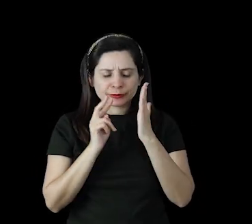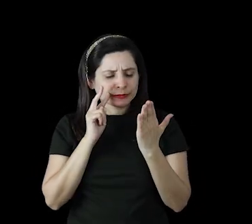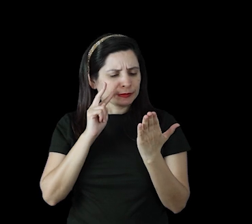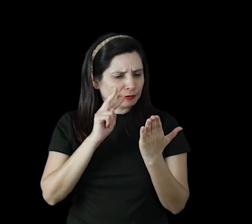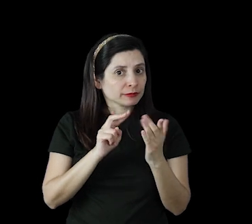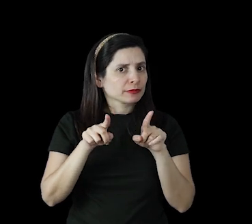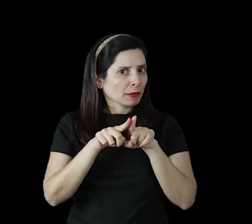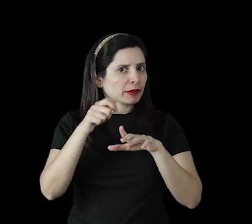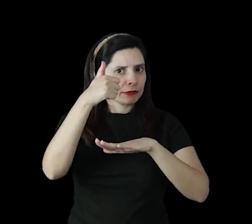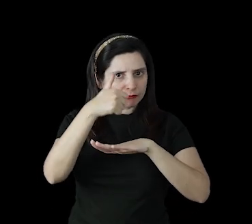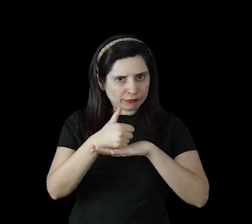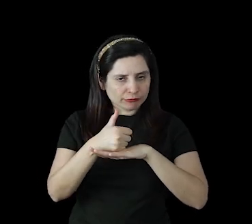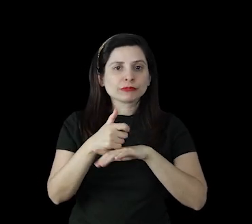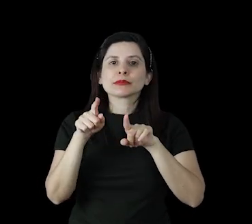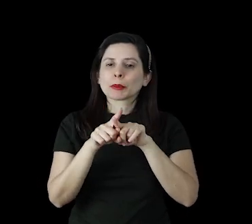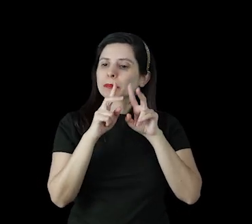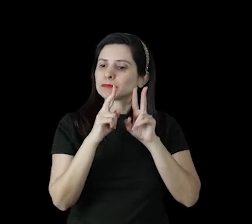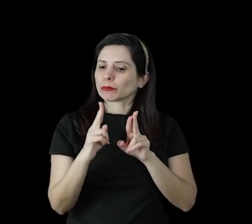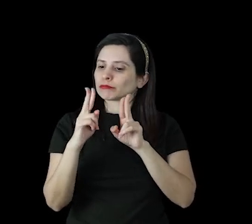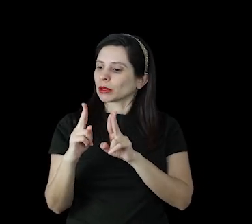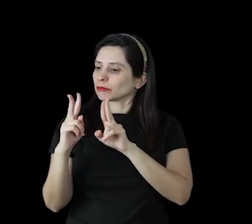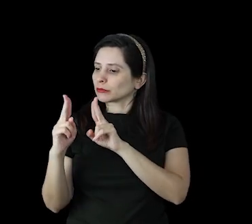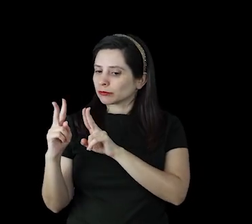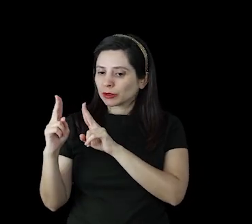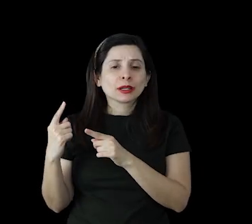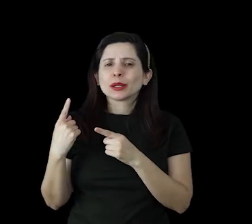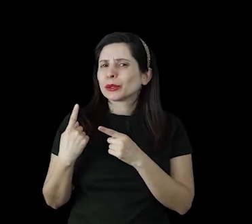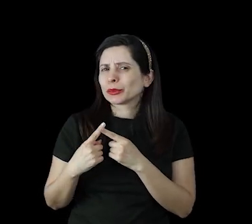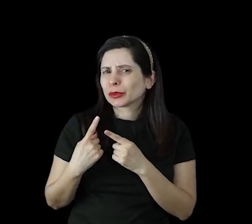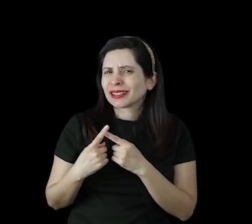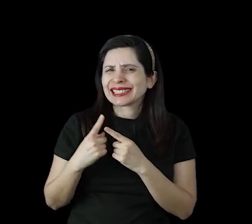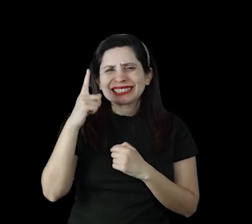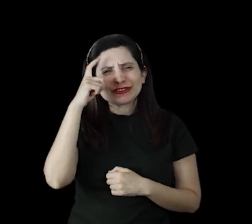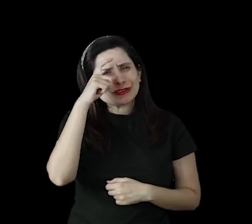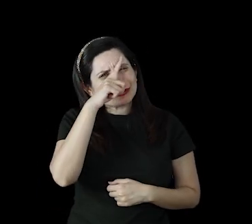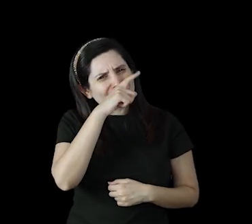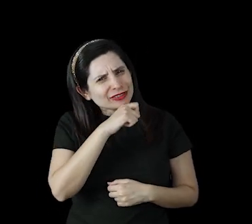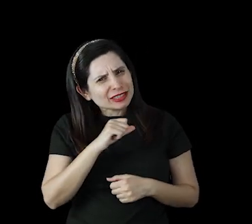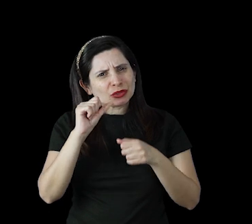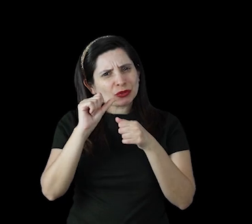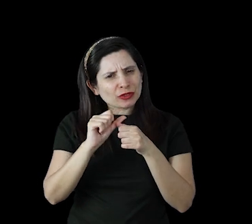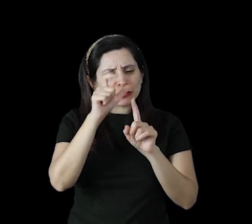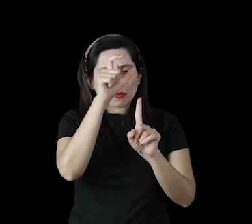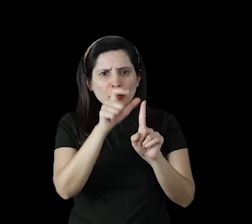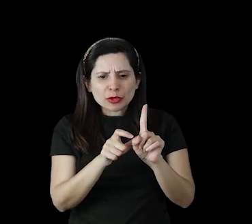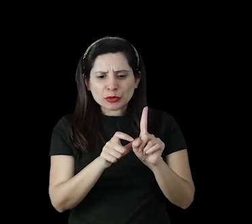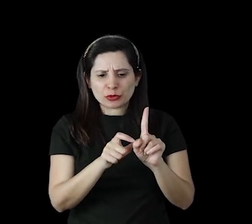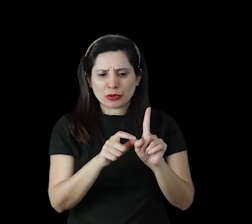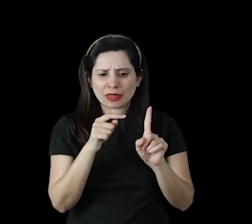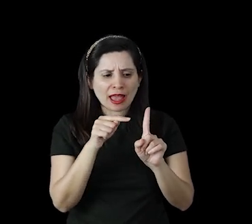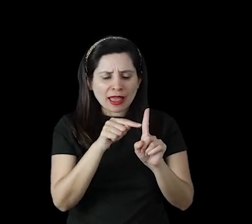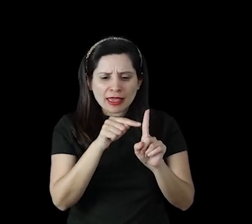na direção e na montagem. Por quê? Porque é muito difícil você fazer um personagem